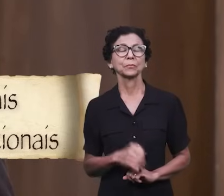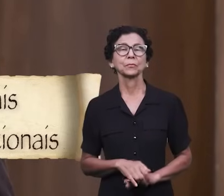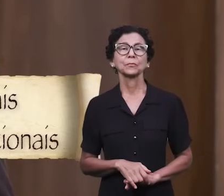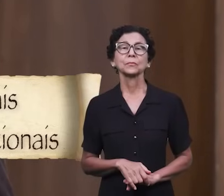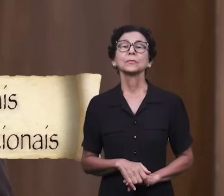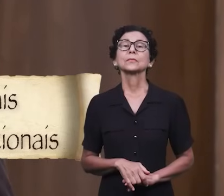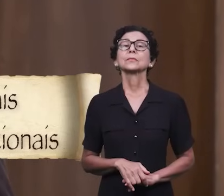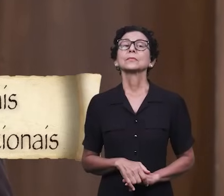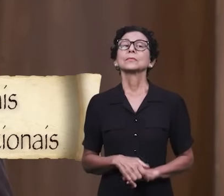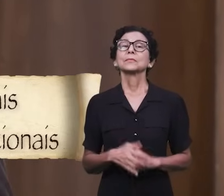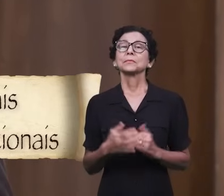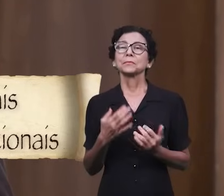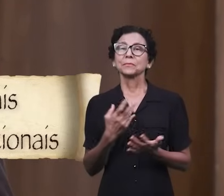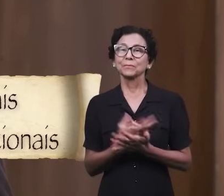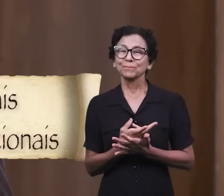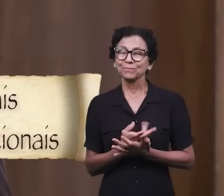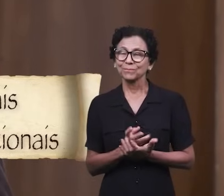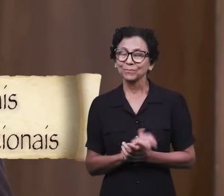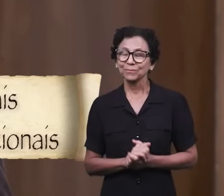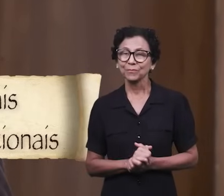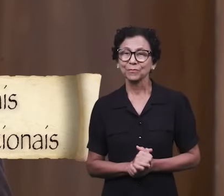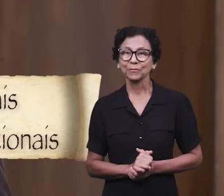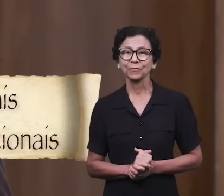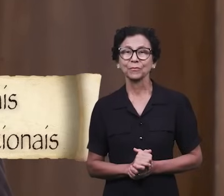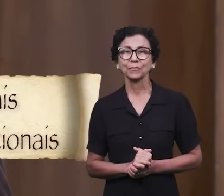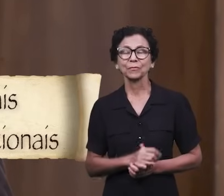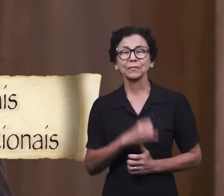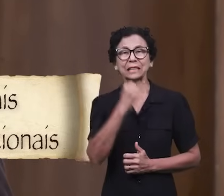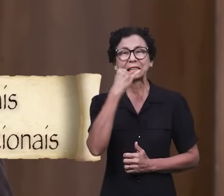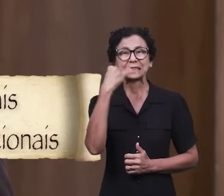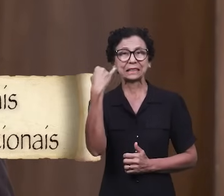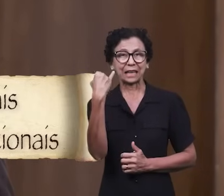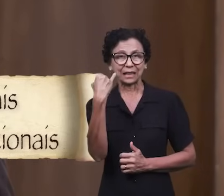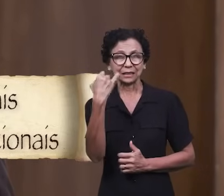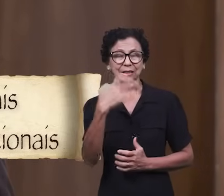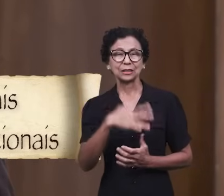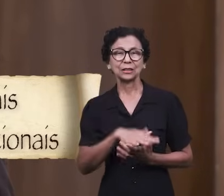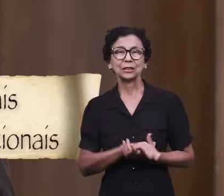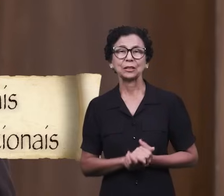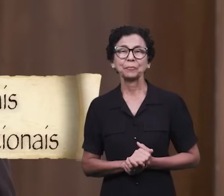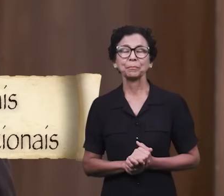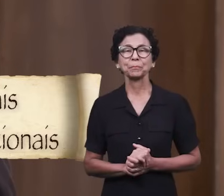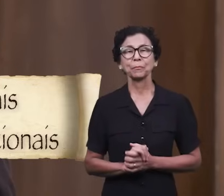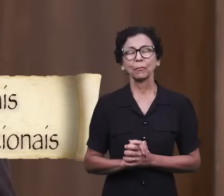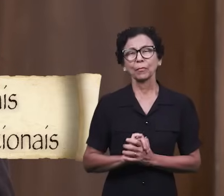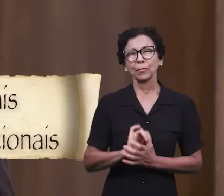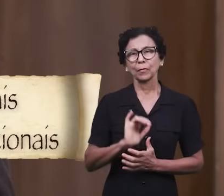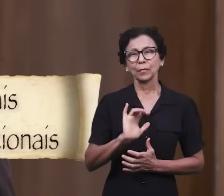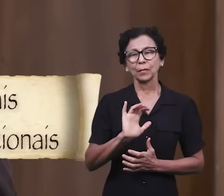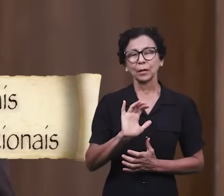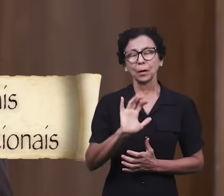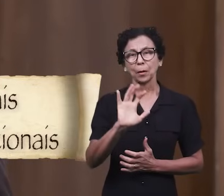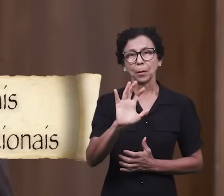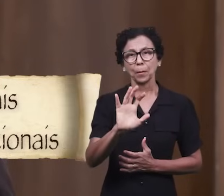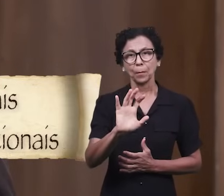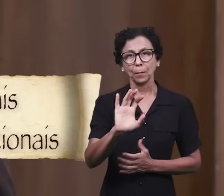subida, Isaque leva aquele lenho, não é? E ele, nas costas, leva